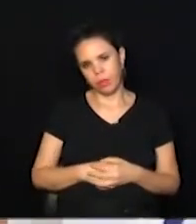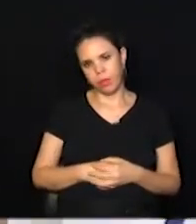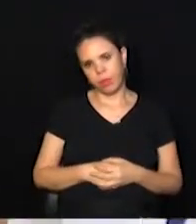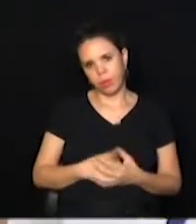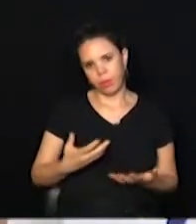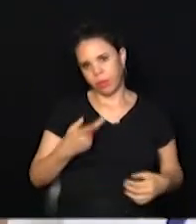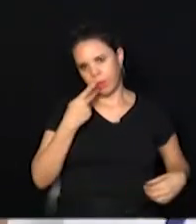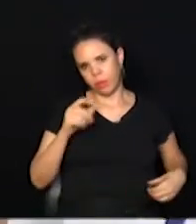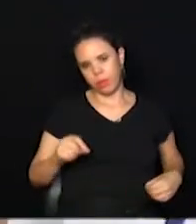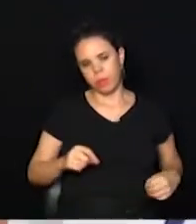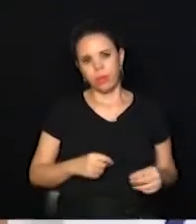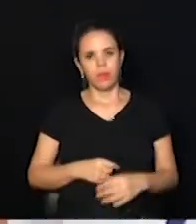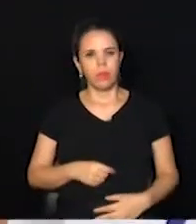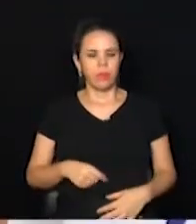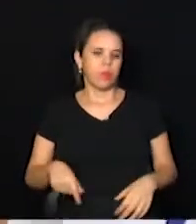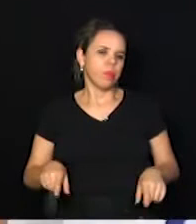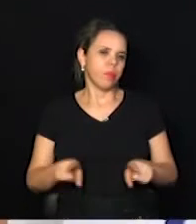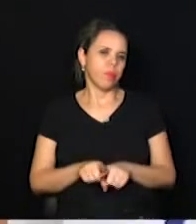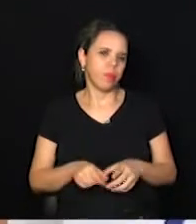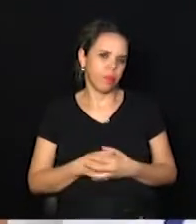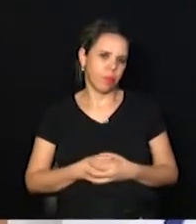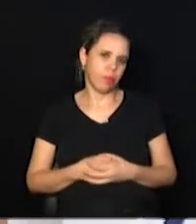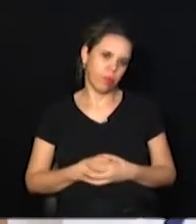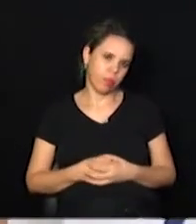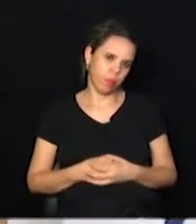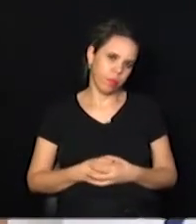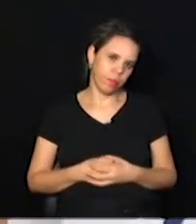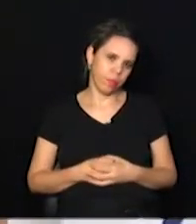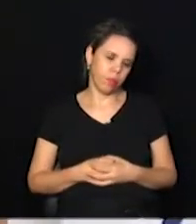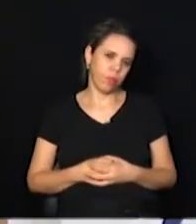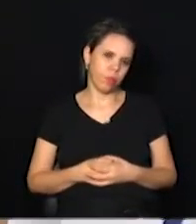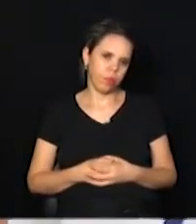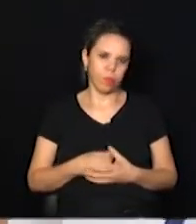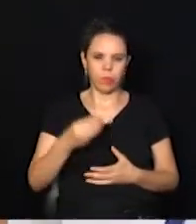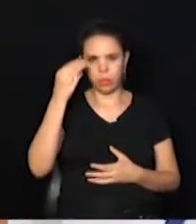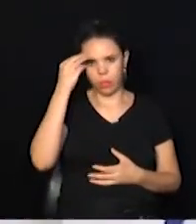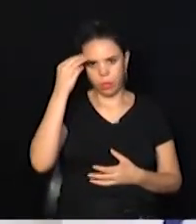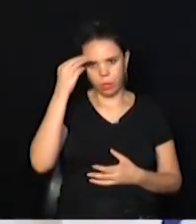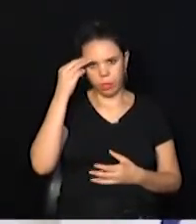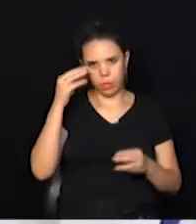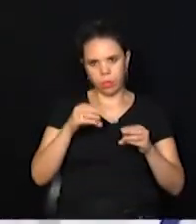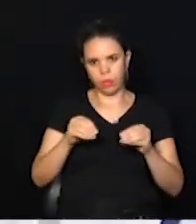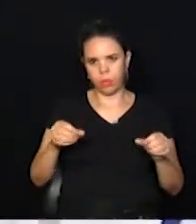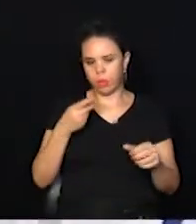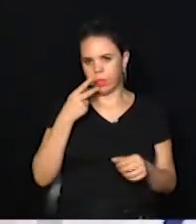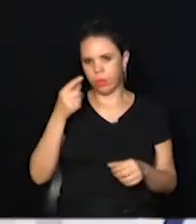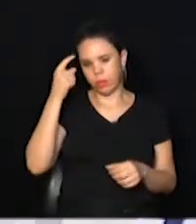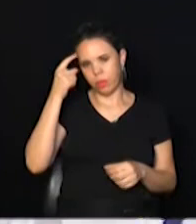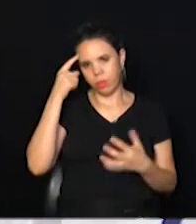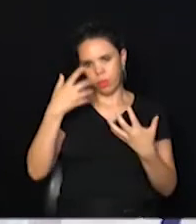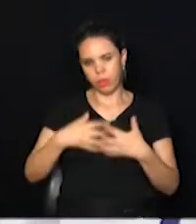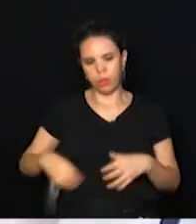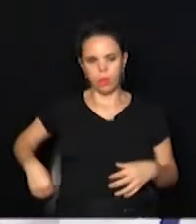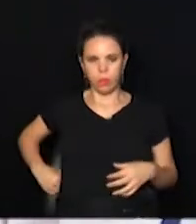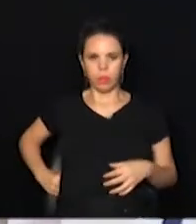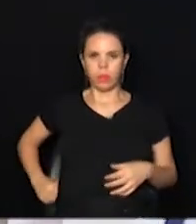quero aqui também pegar o que o Memorial da Terra fala. Pensaram